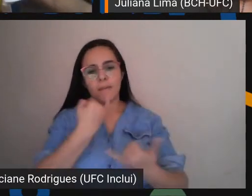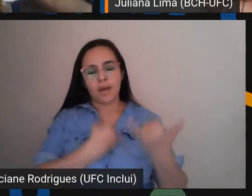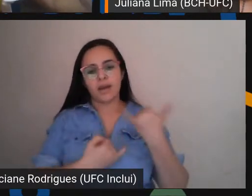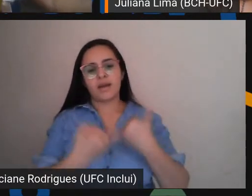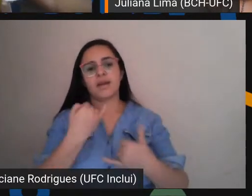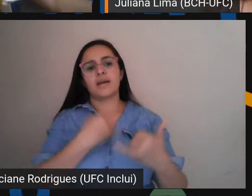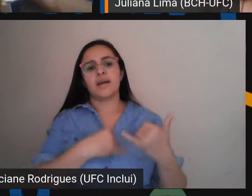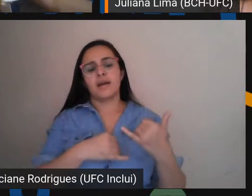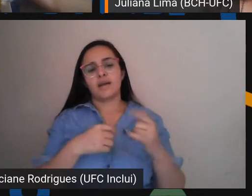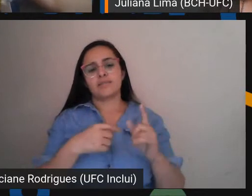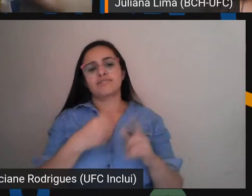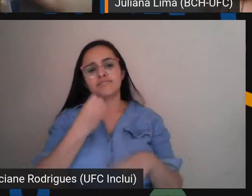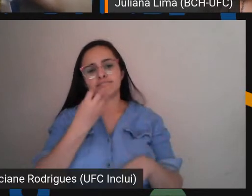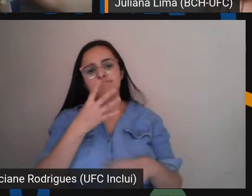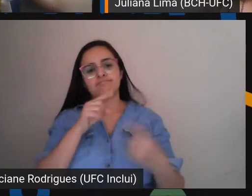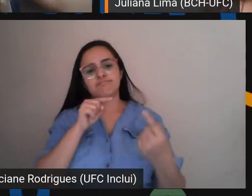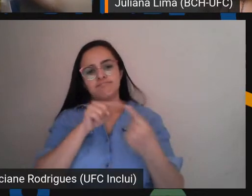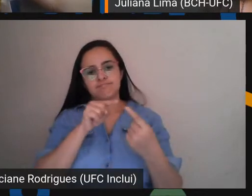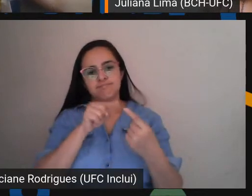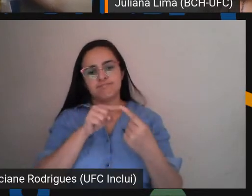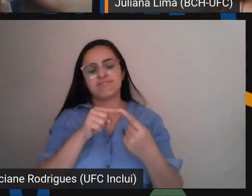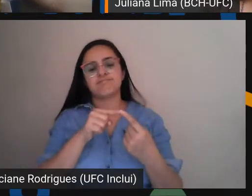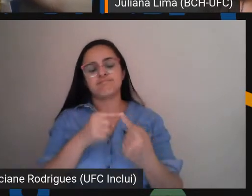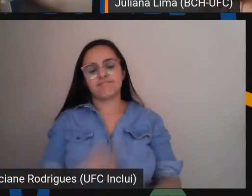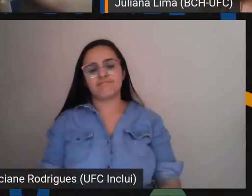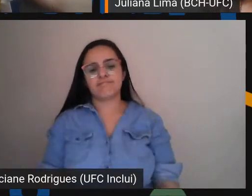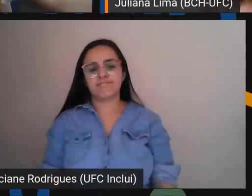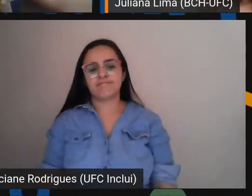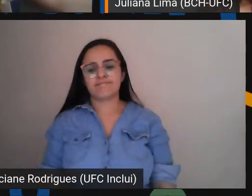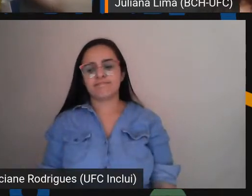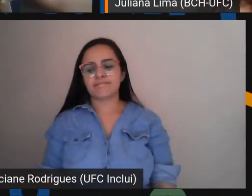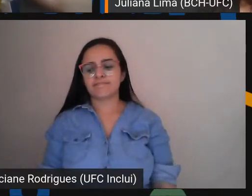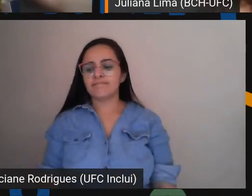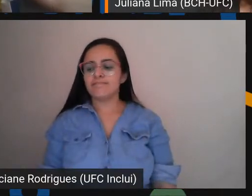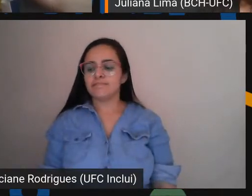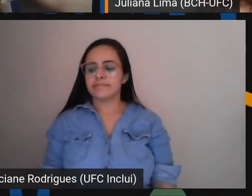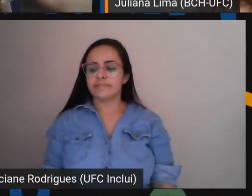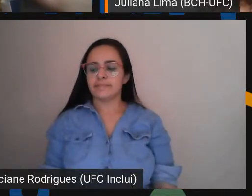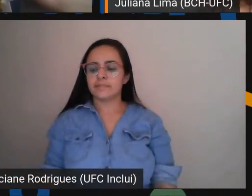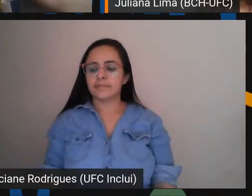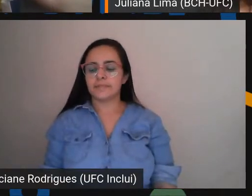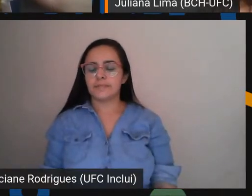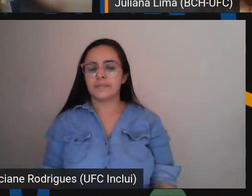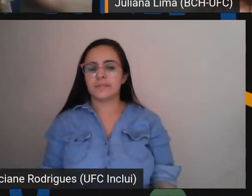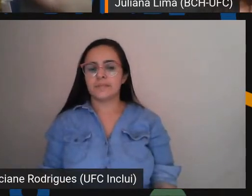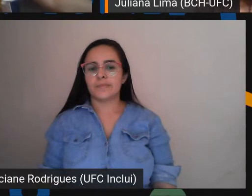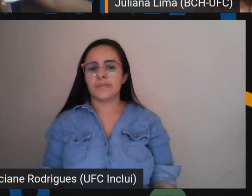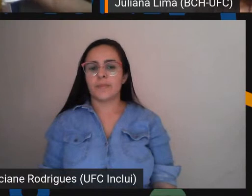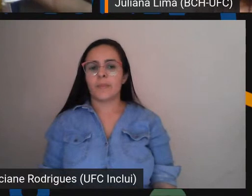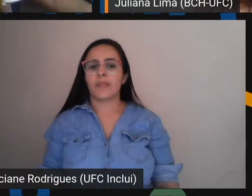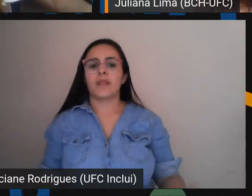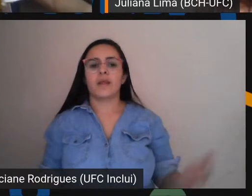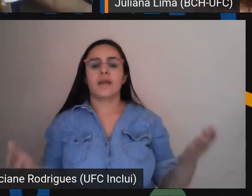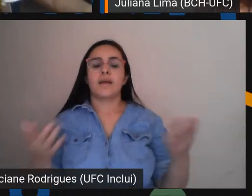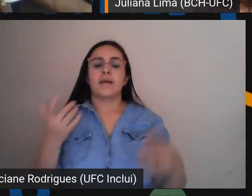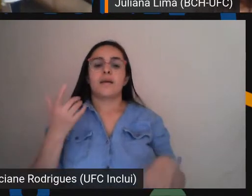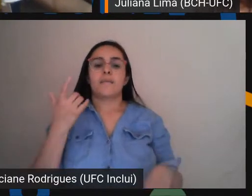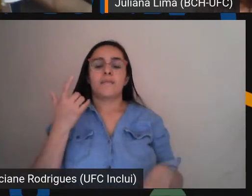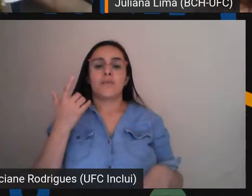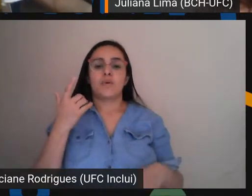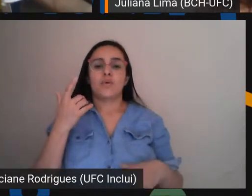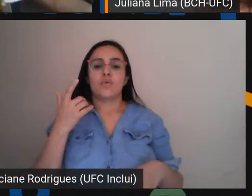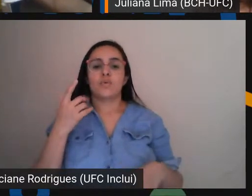está recuperando esses que seriam potencialmente elegíveis, né. É, professora, eu vou fazer só mais uma pergunta, aliás,